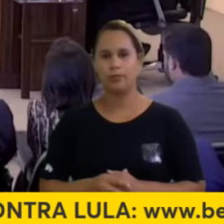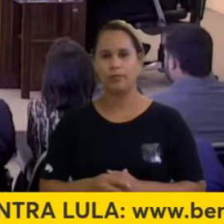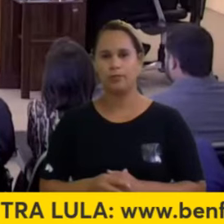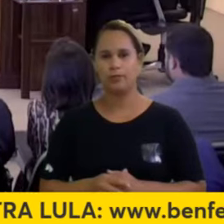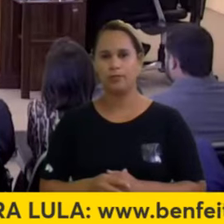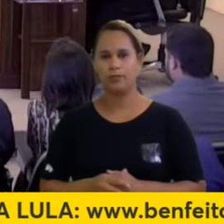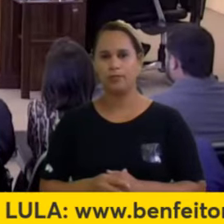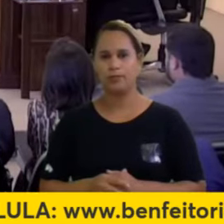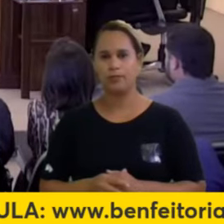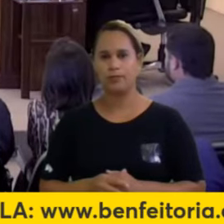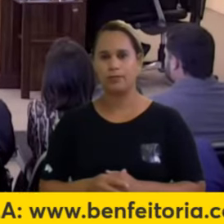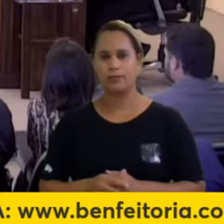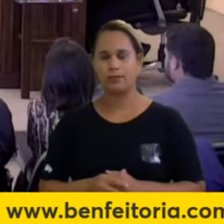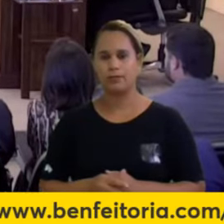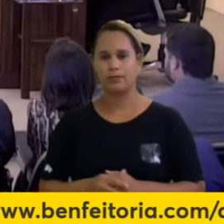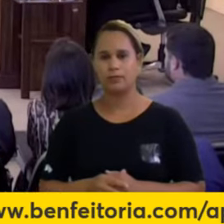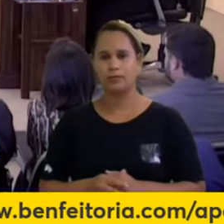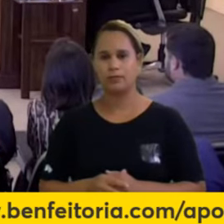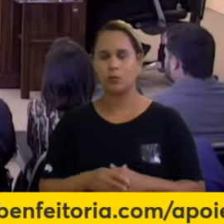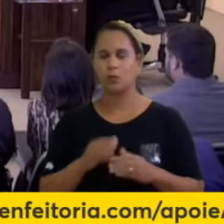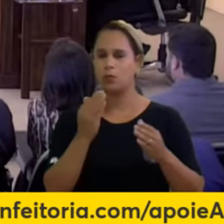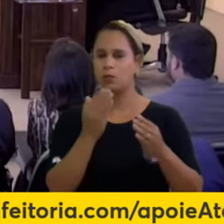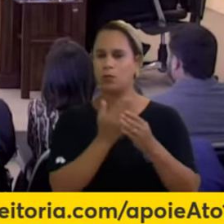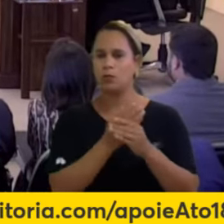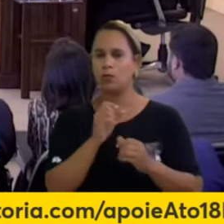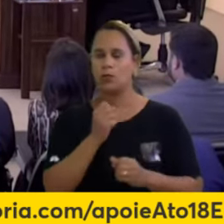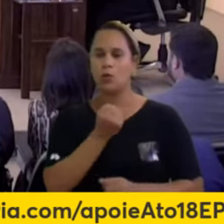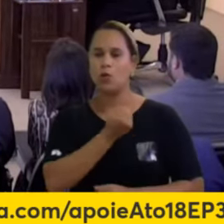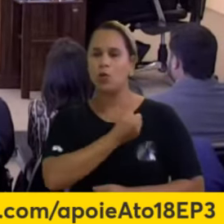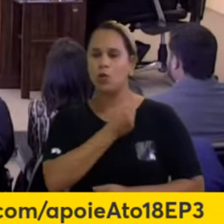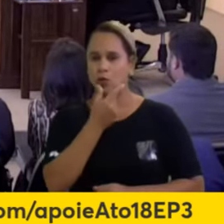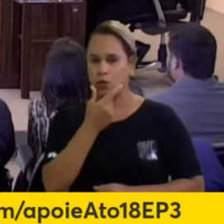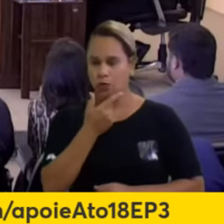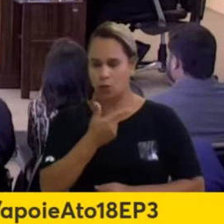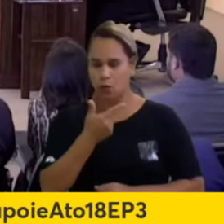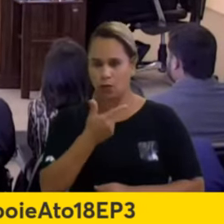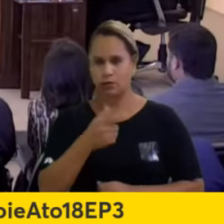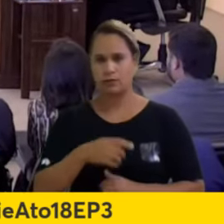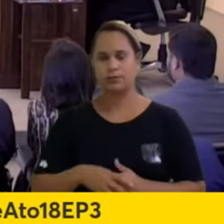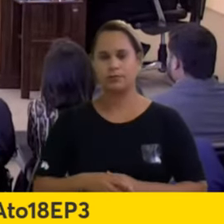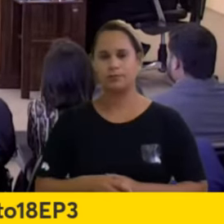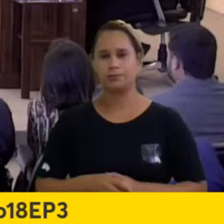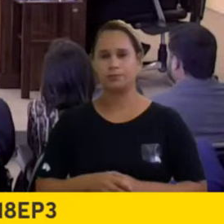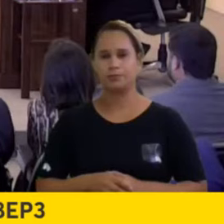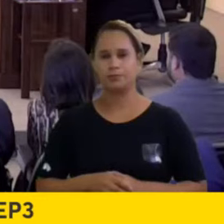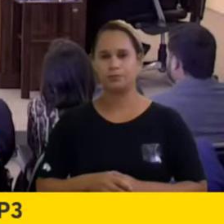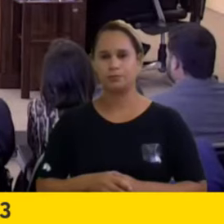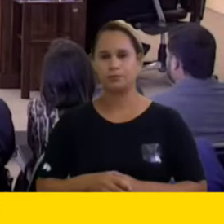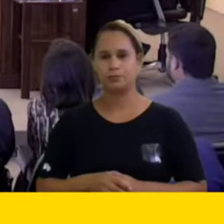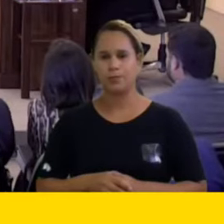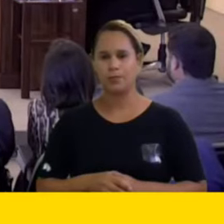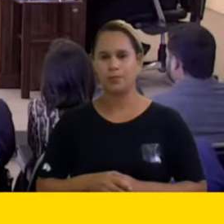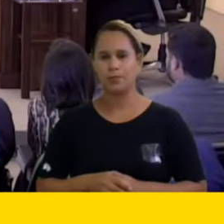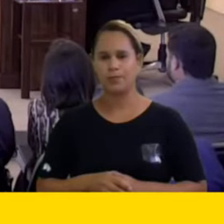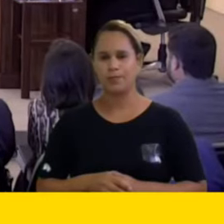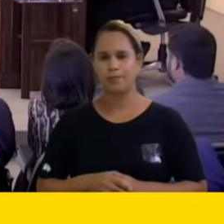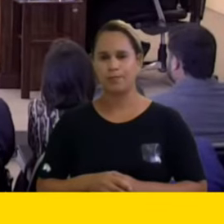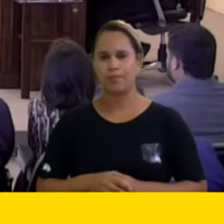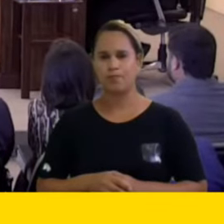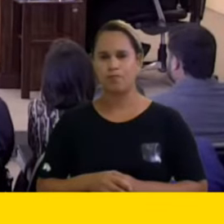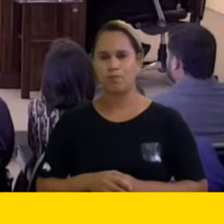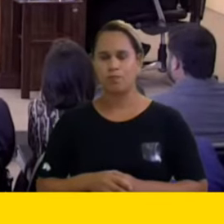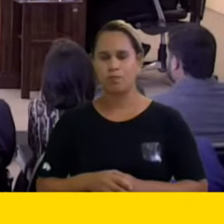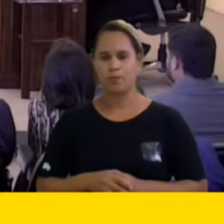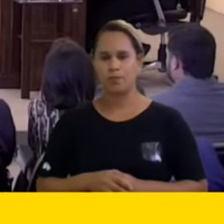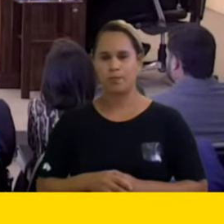guerra e o processo número de ordem do que é o 0604 98 64